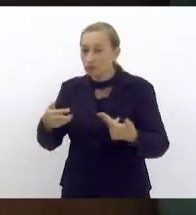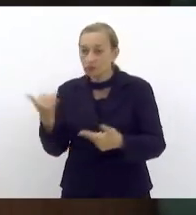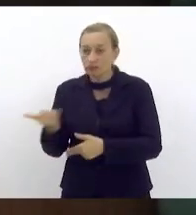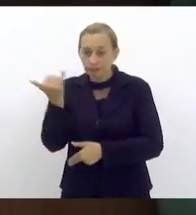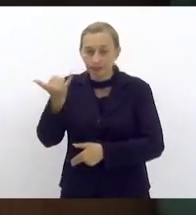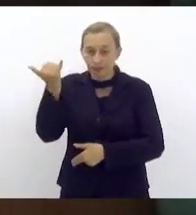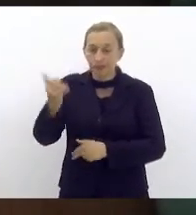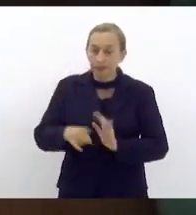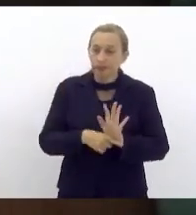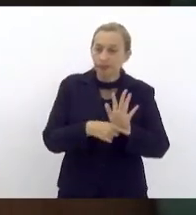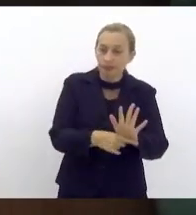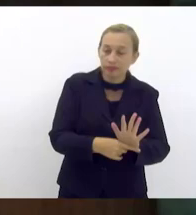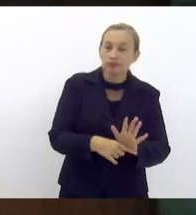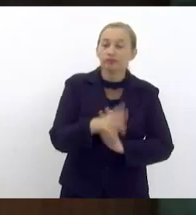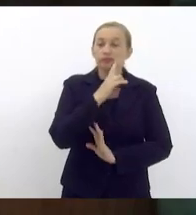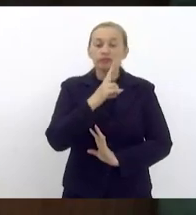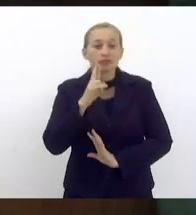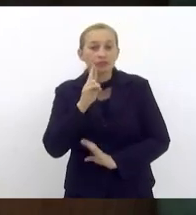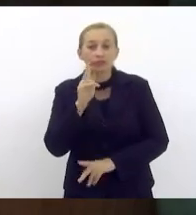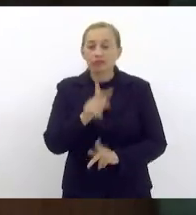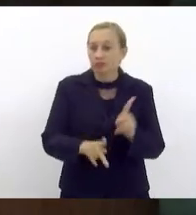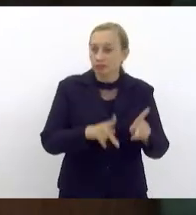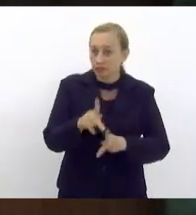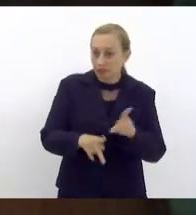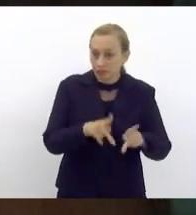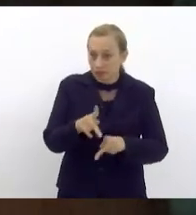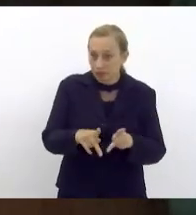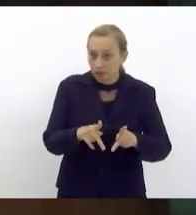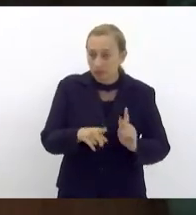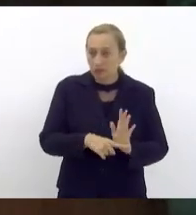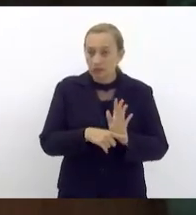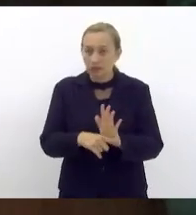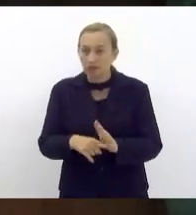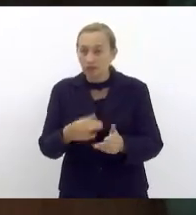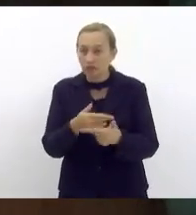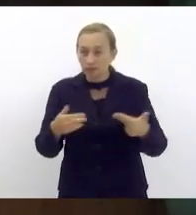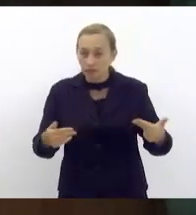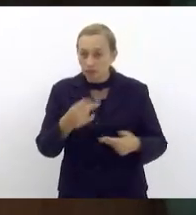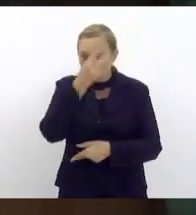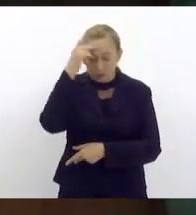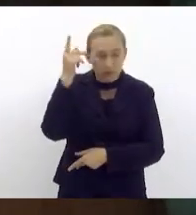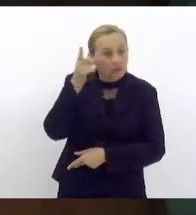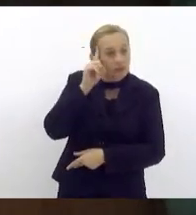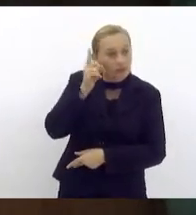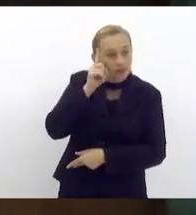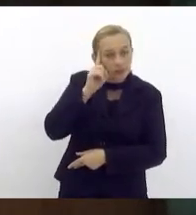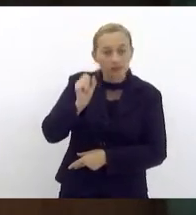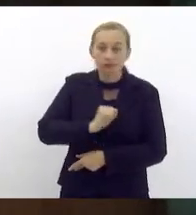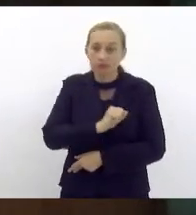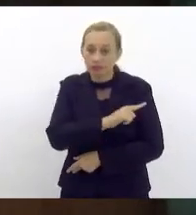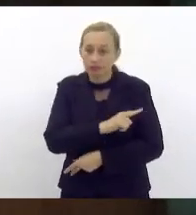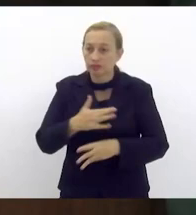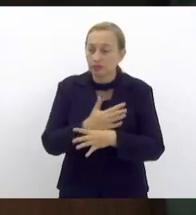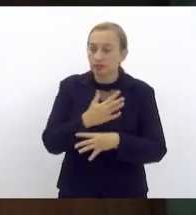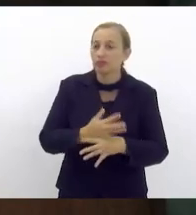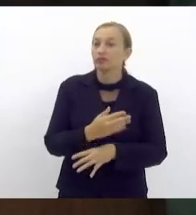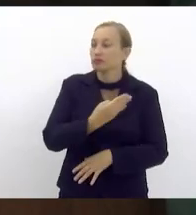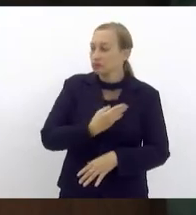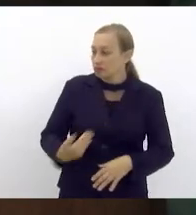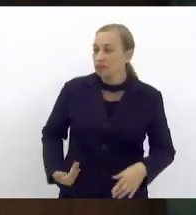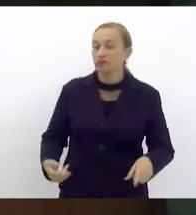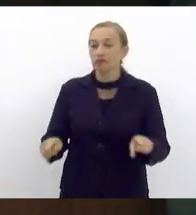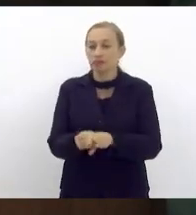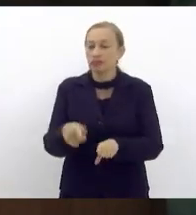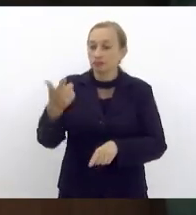posso mencionar aqui o restaurante do povo que tá lá beneficiando milhares de pessoas todos os dias na cidade de São Gonçalo e o governador vai poder